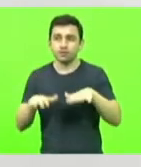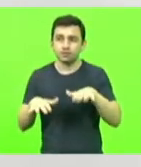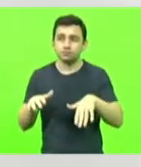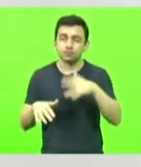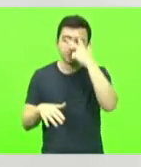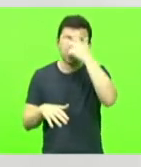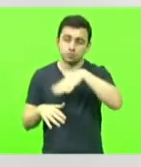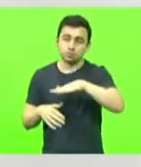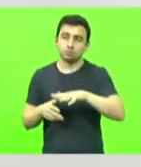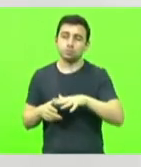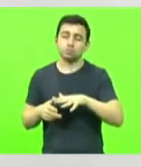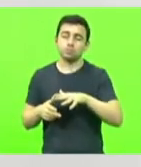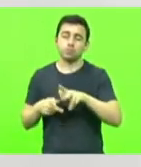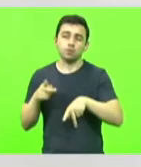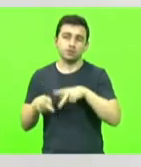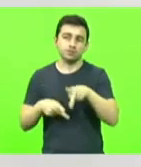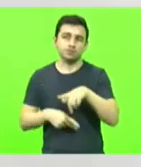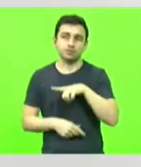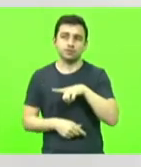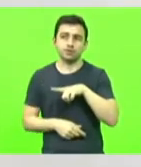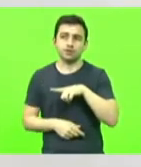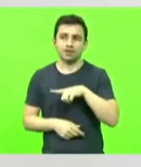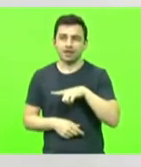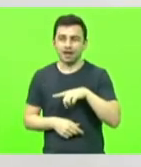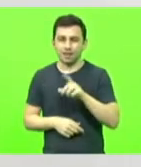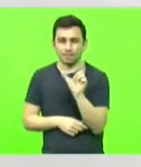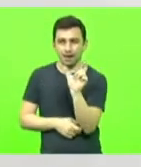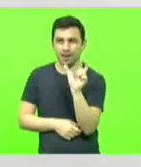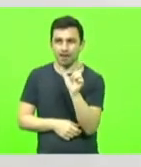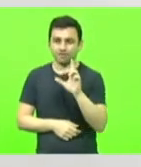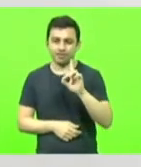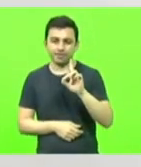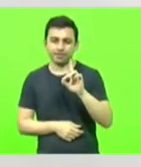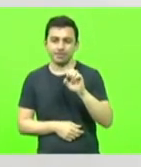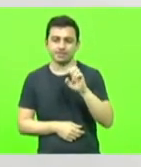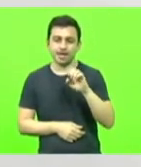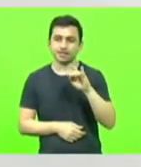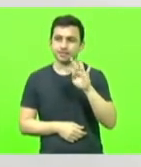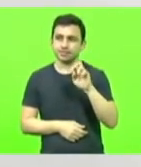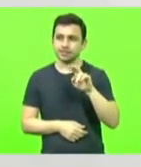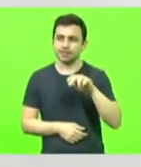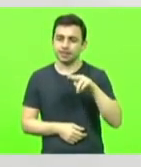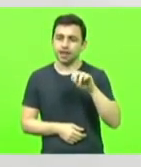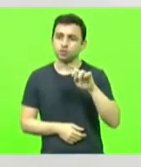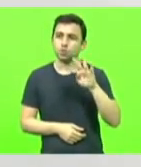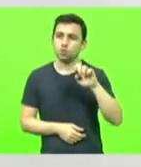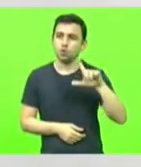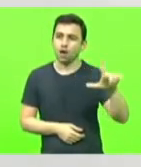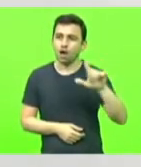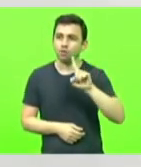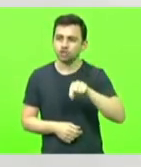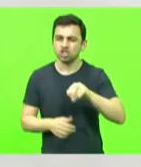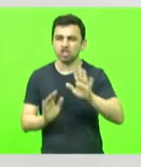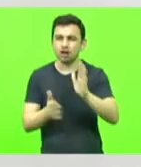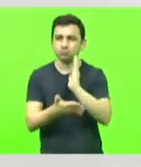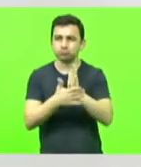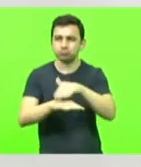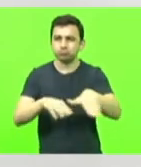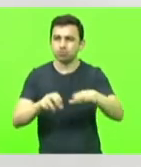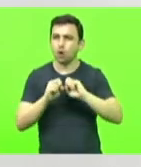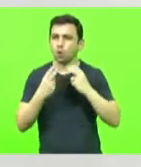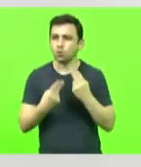exposta. O termo desastre natural foi extinto pela ONU no ano de 2019. Estamos